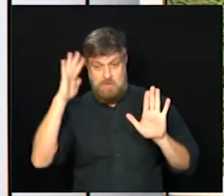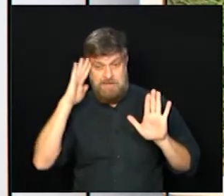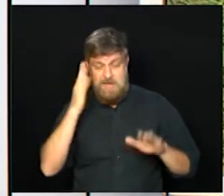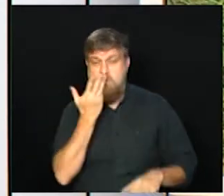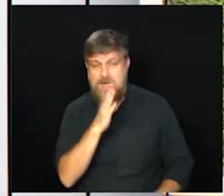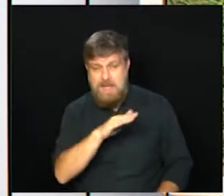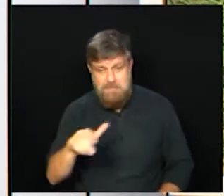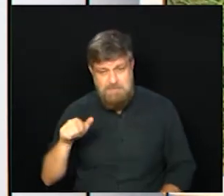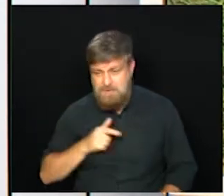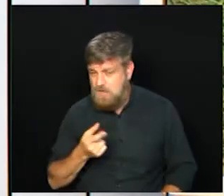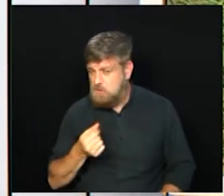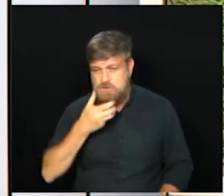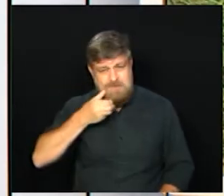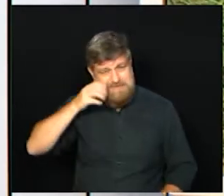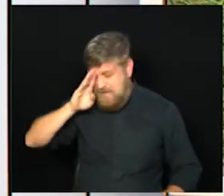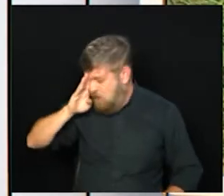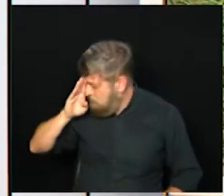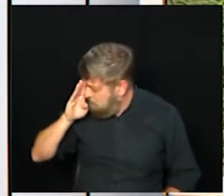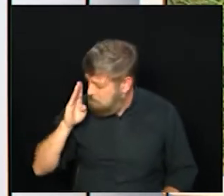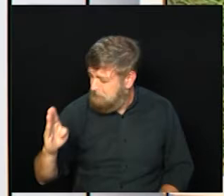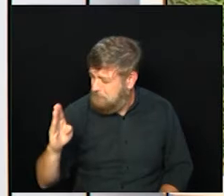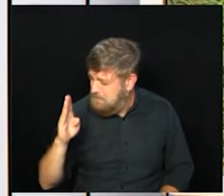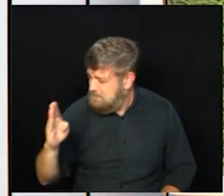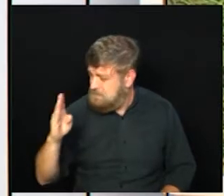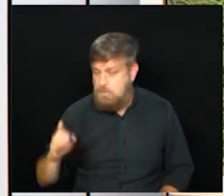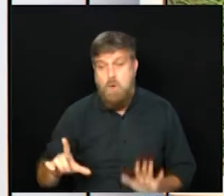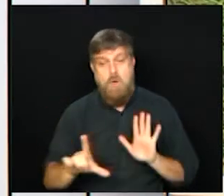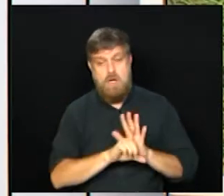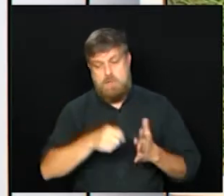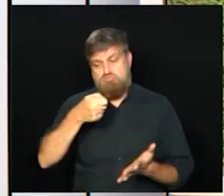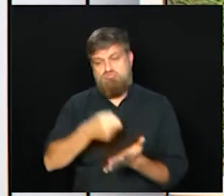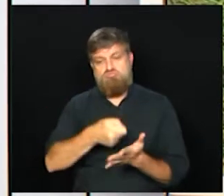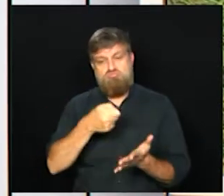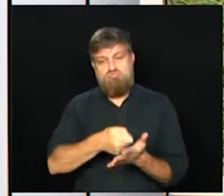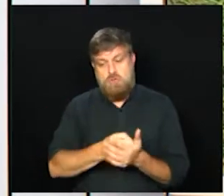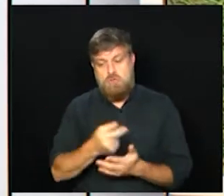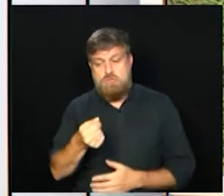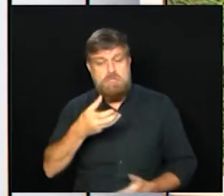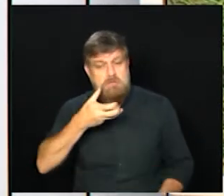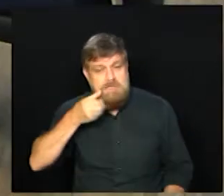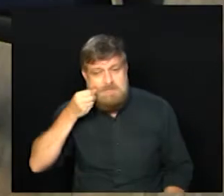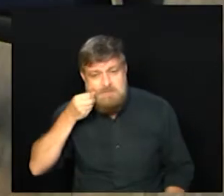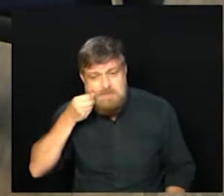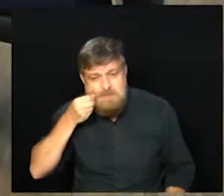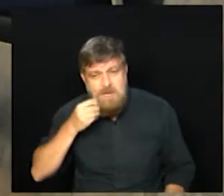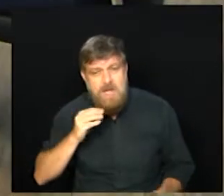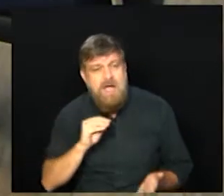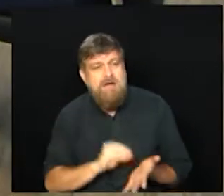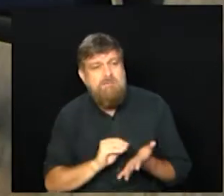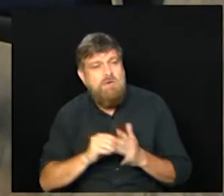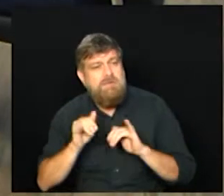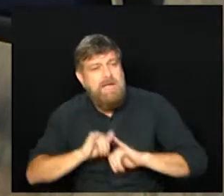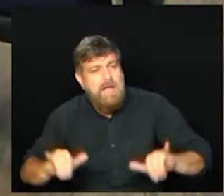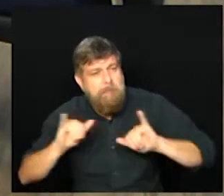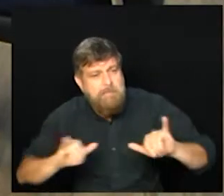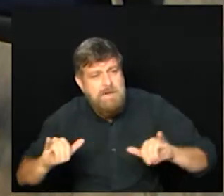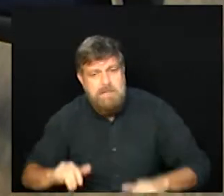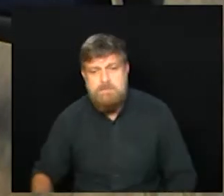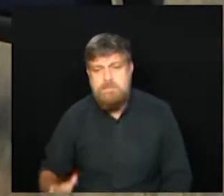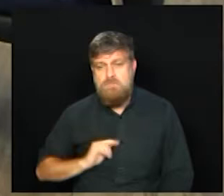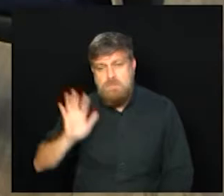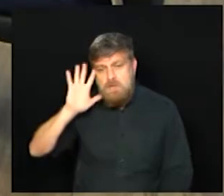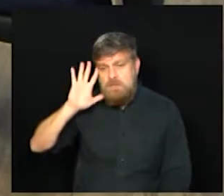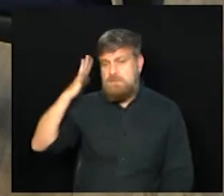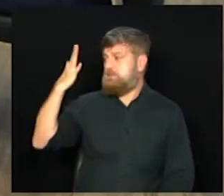infância ela deveria ser prioridade no orçamento público. Faltam o quê? Mais campanhas, por exemplo? Falta